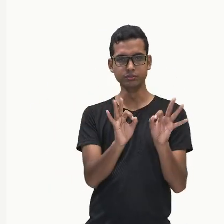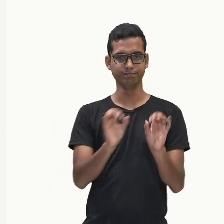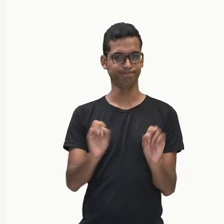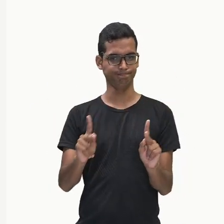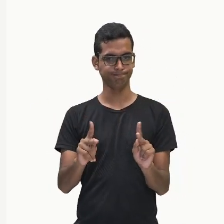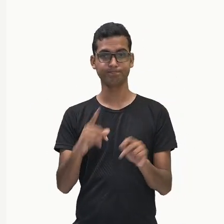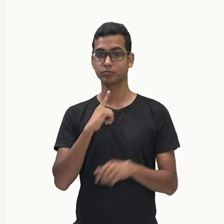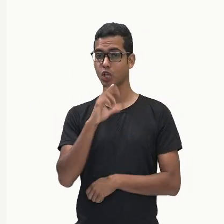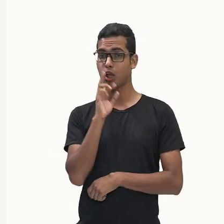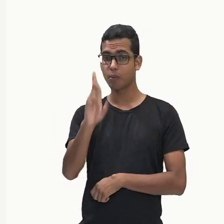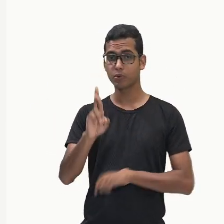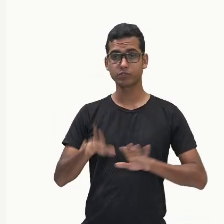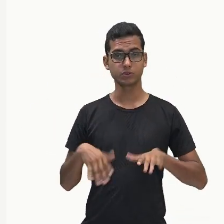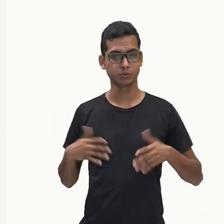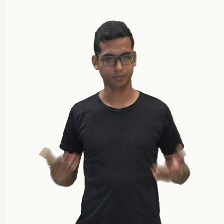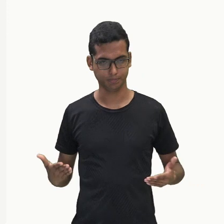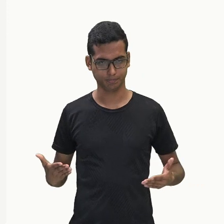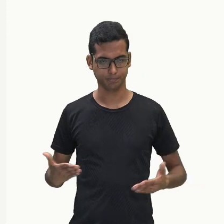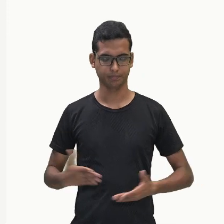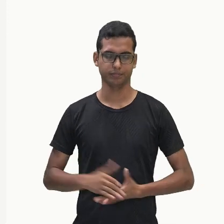solução, então, vai ser